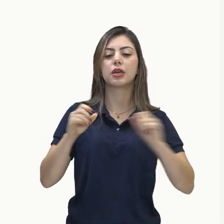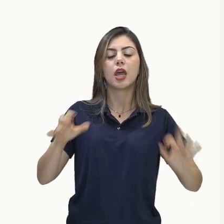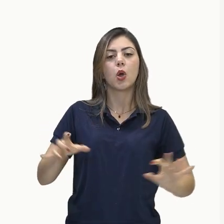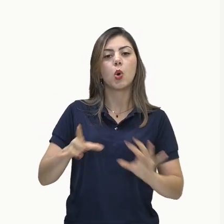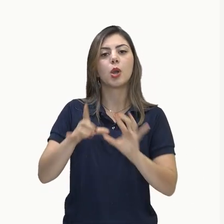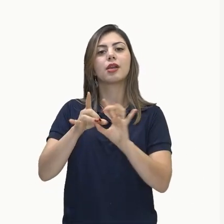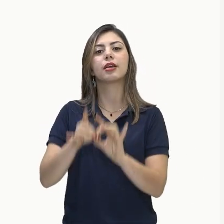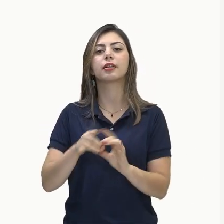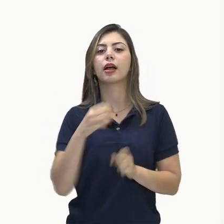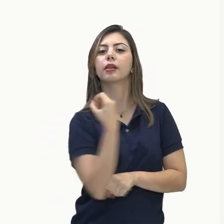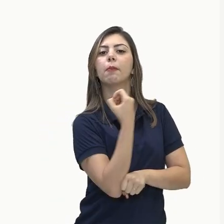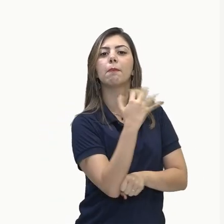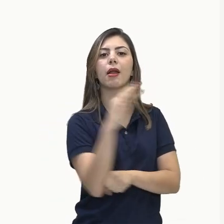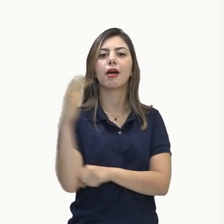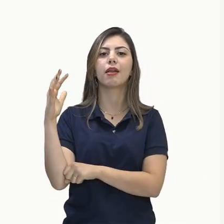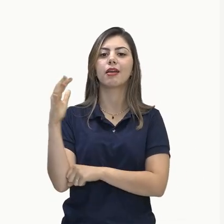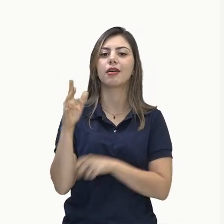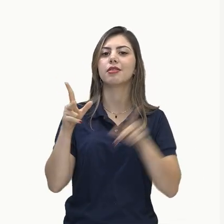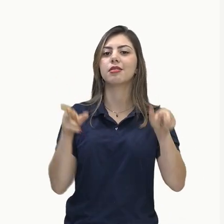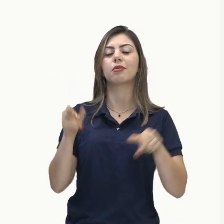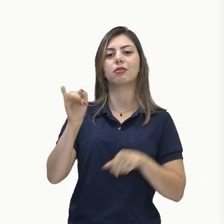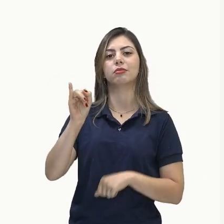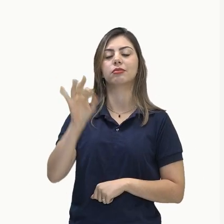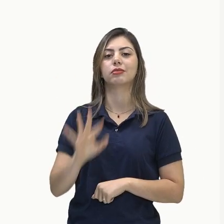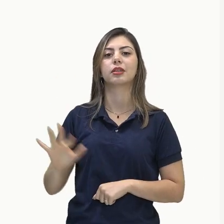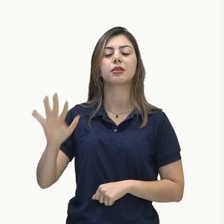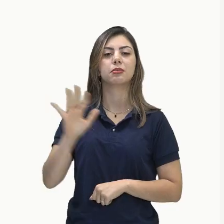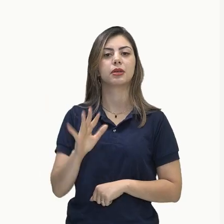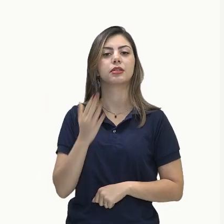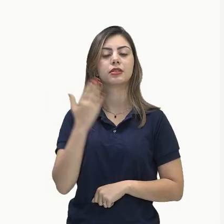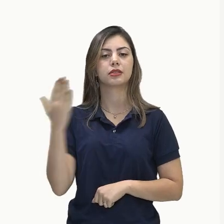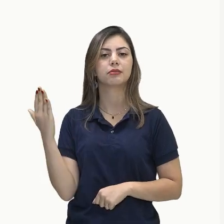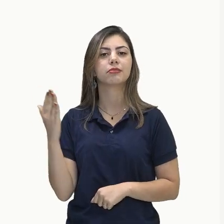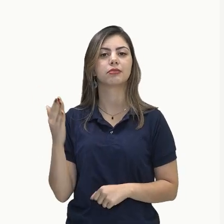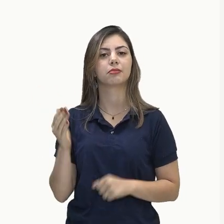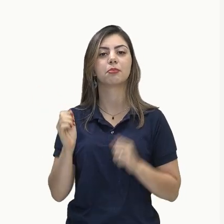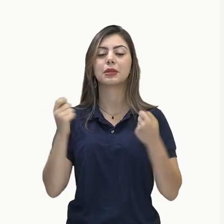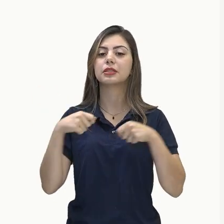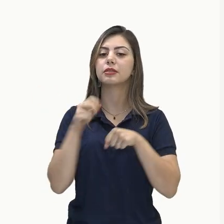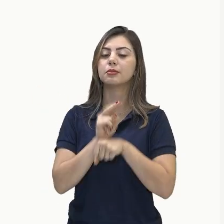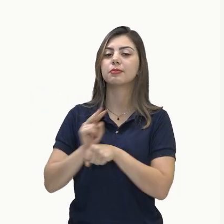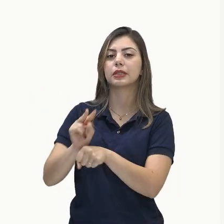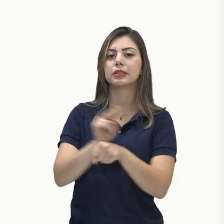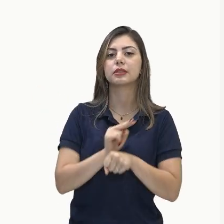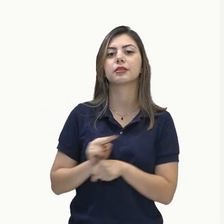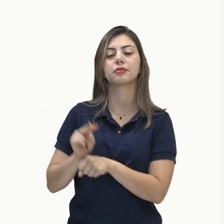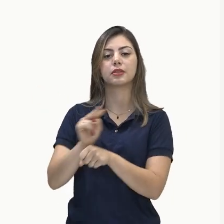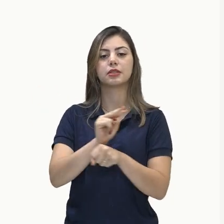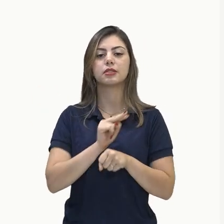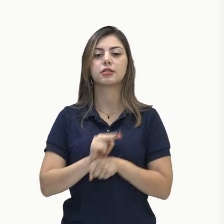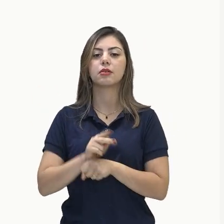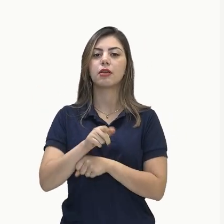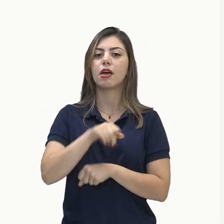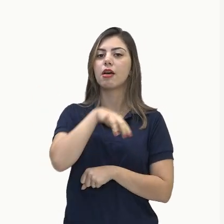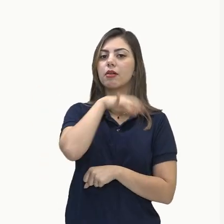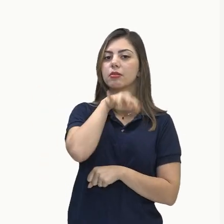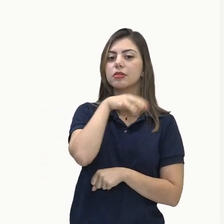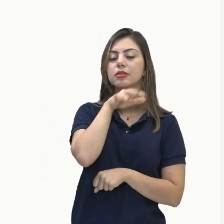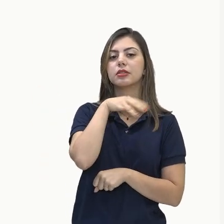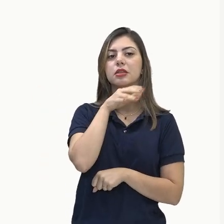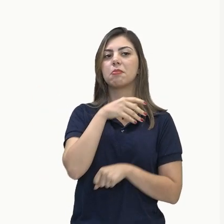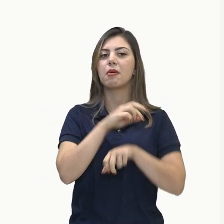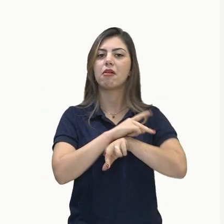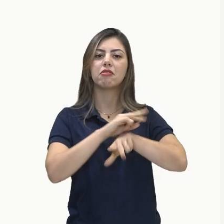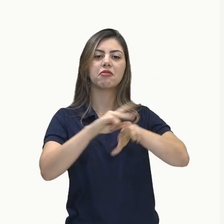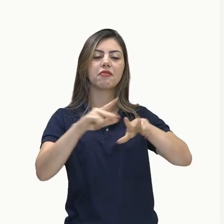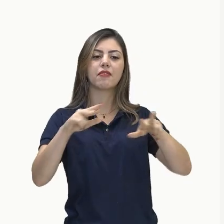pela possibilidade, né, de preservação, de conservação e pela manutenção das espécies animais e vegetais que a